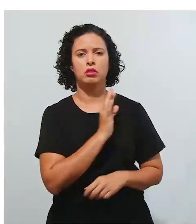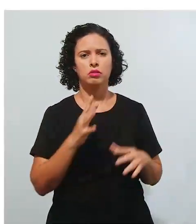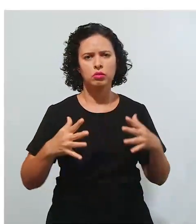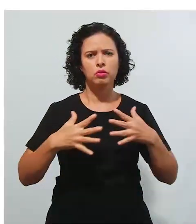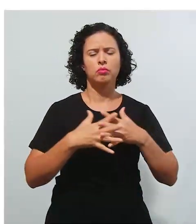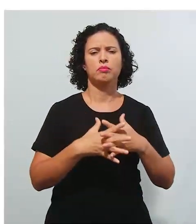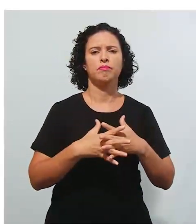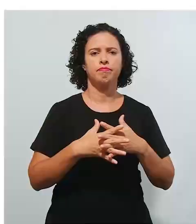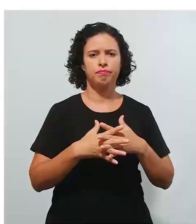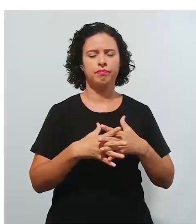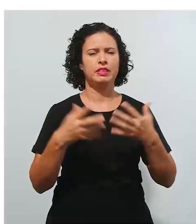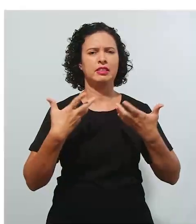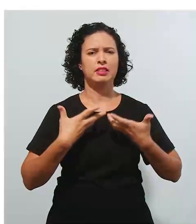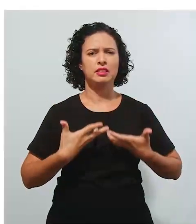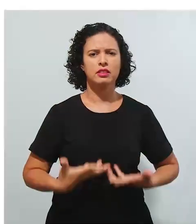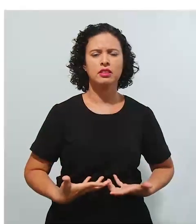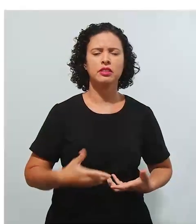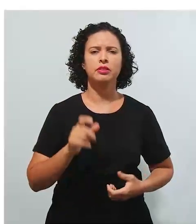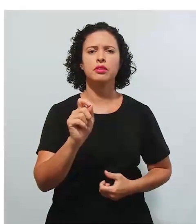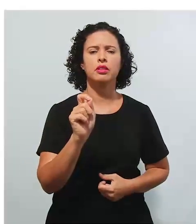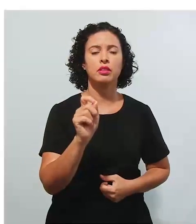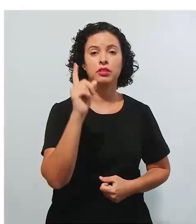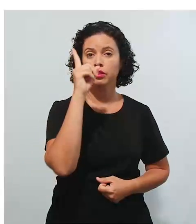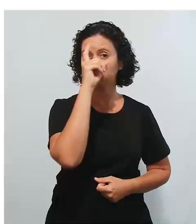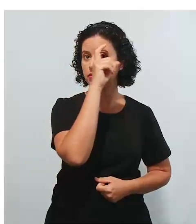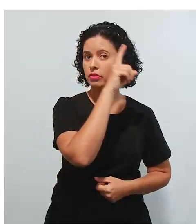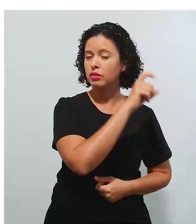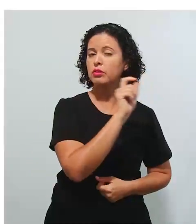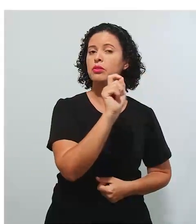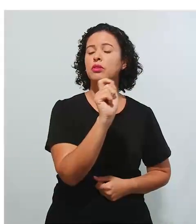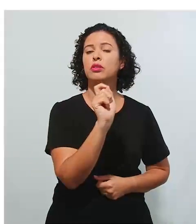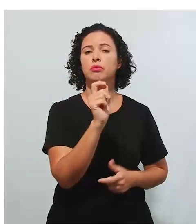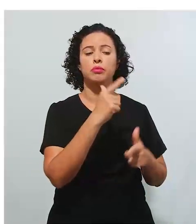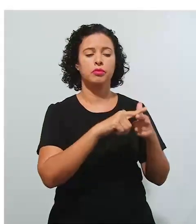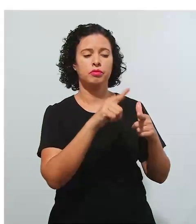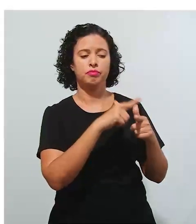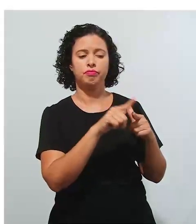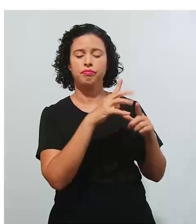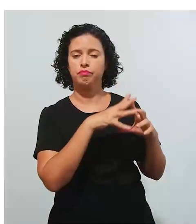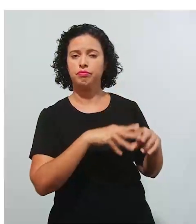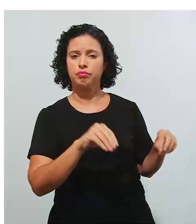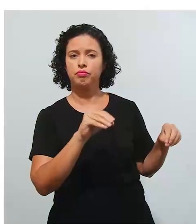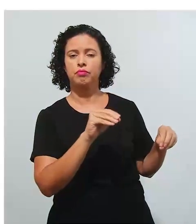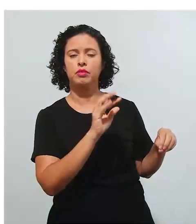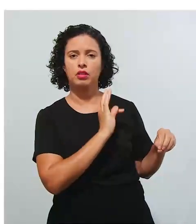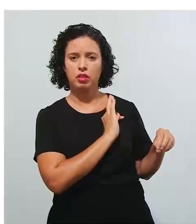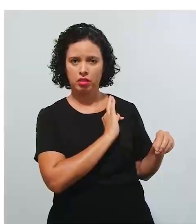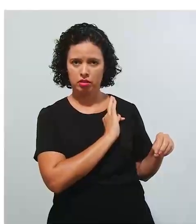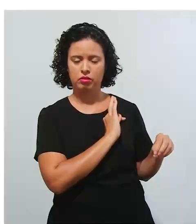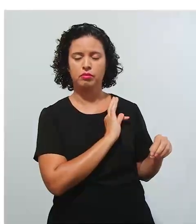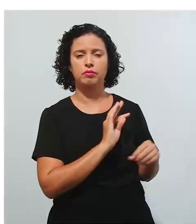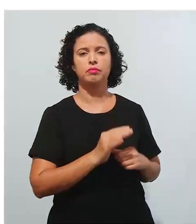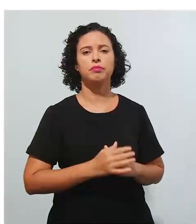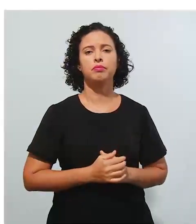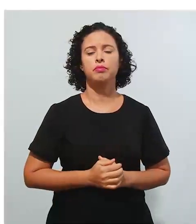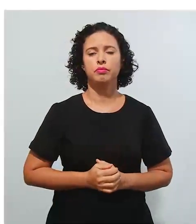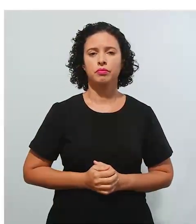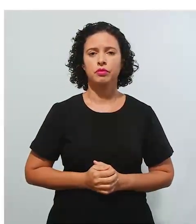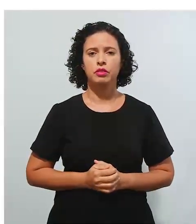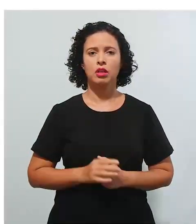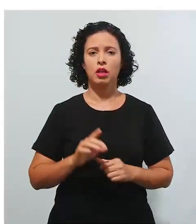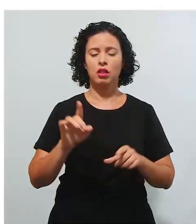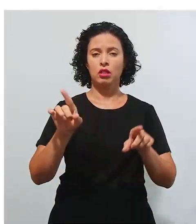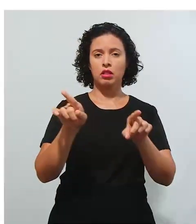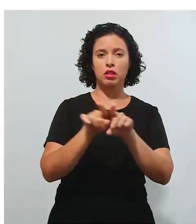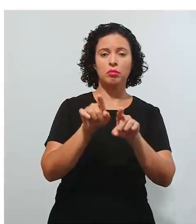complexas e desgastantes. Então, mais difícil do que resolver problemas técnicos que podem aparecer na implementação das políticas